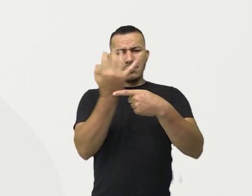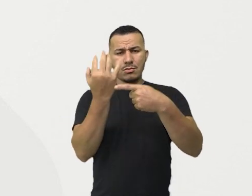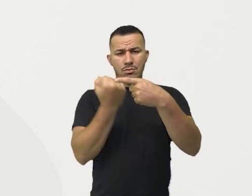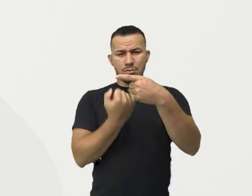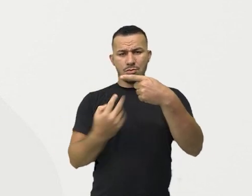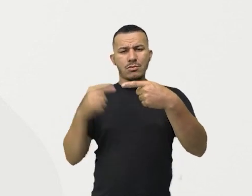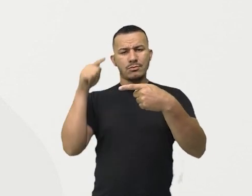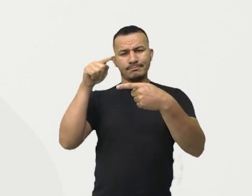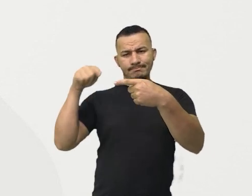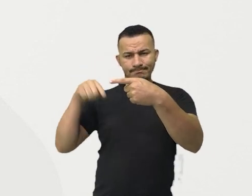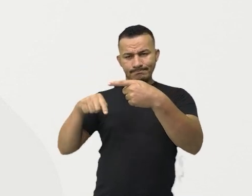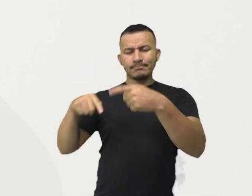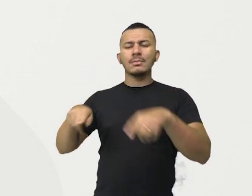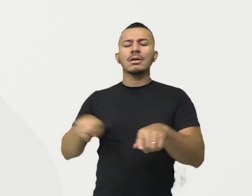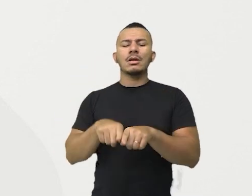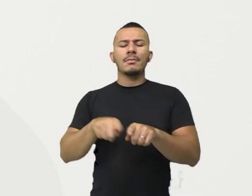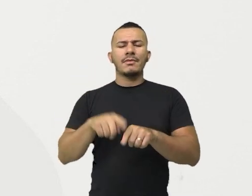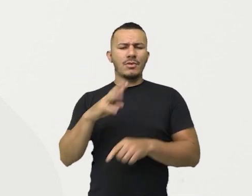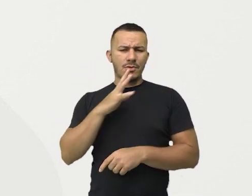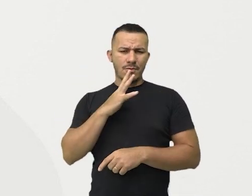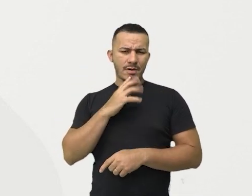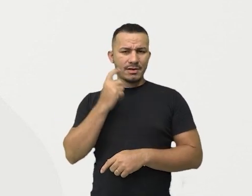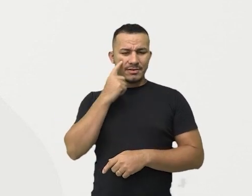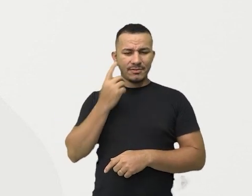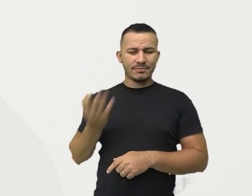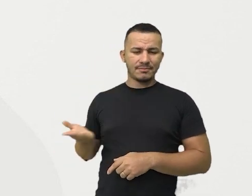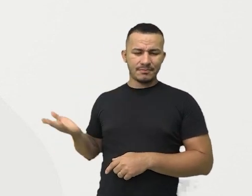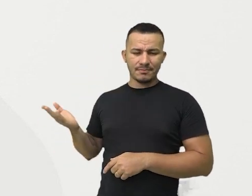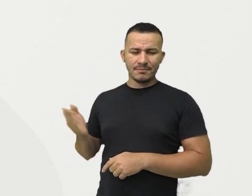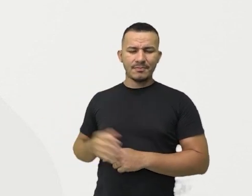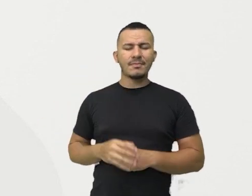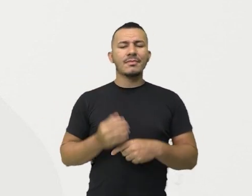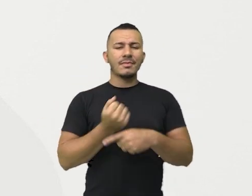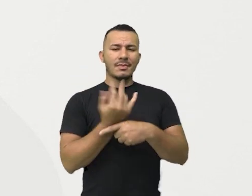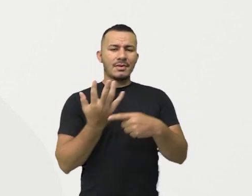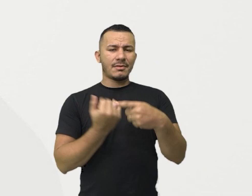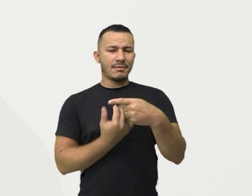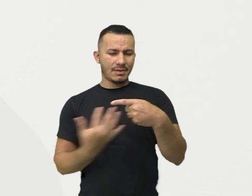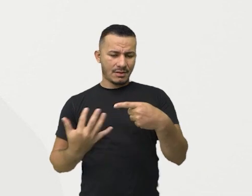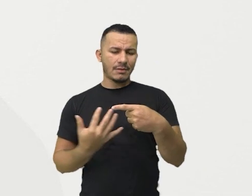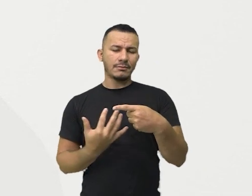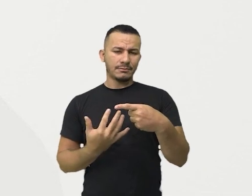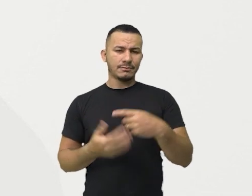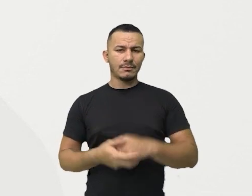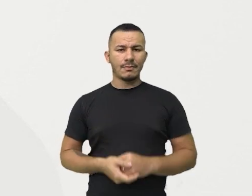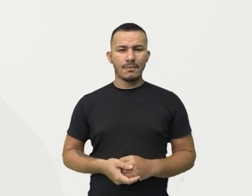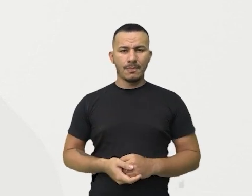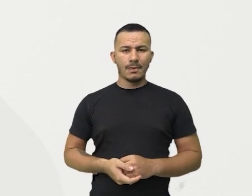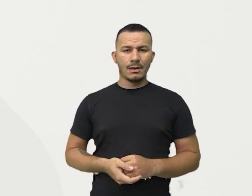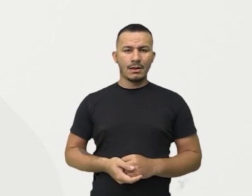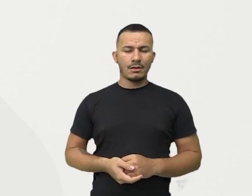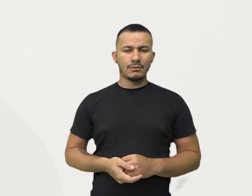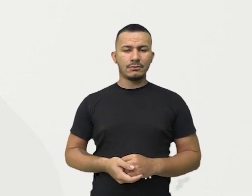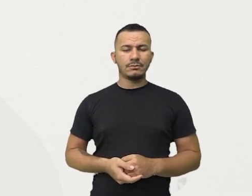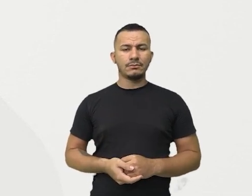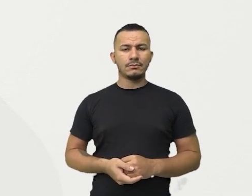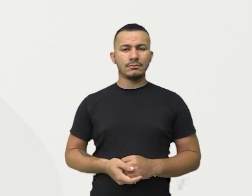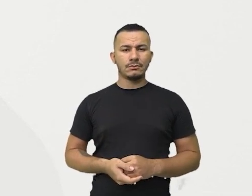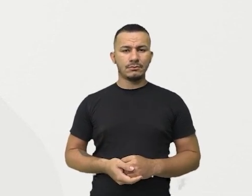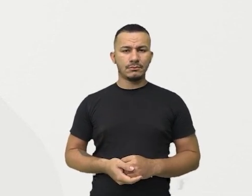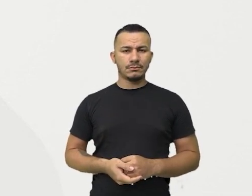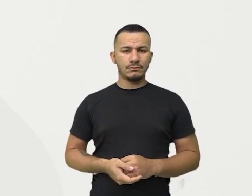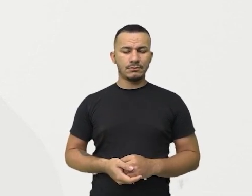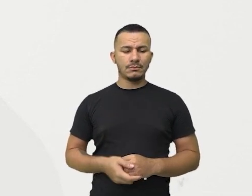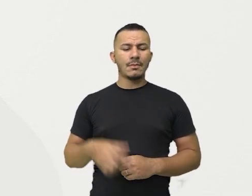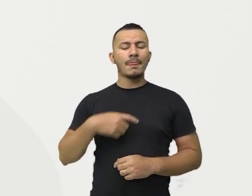né, nossa velha conhecida fração, onde temos o que nós falamos aí no